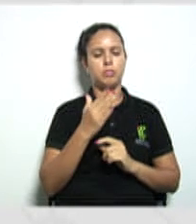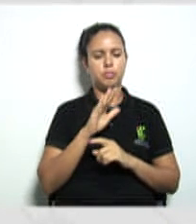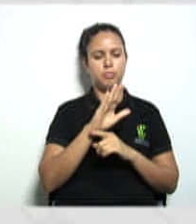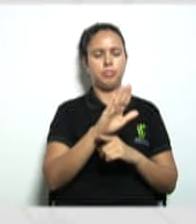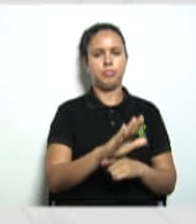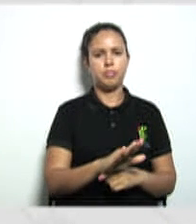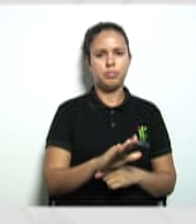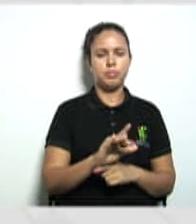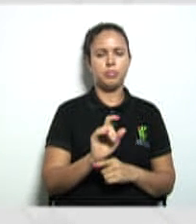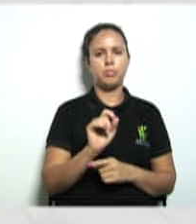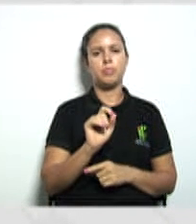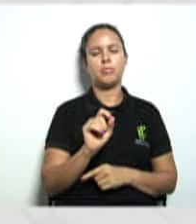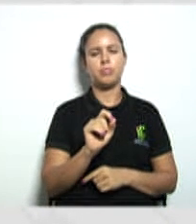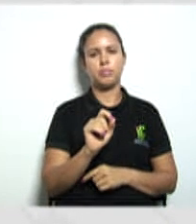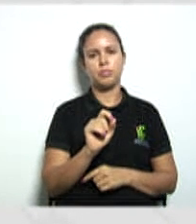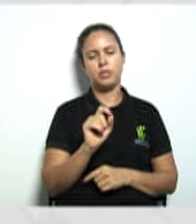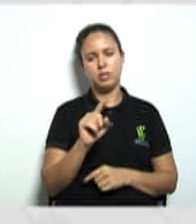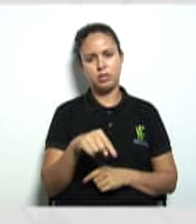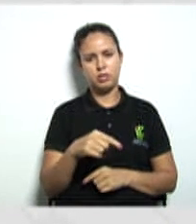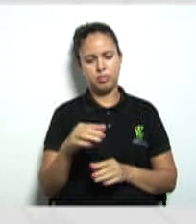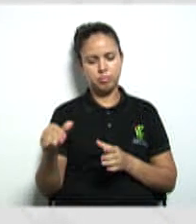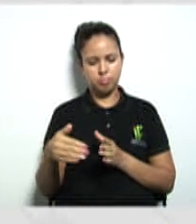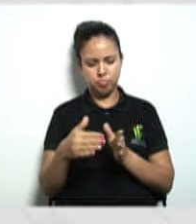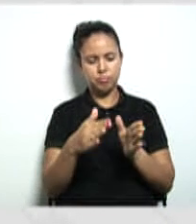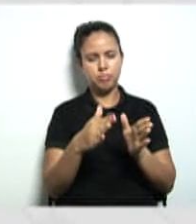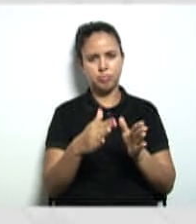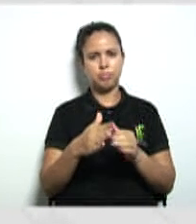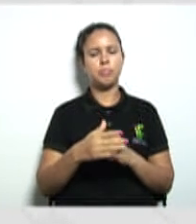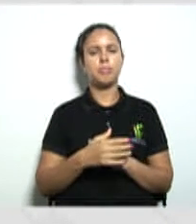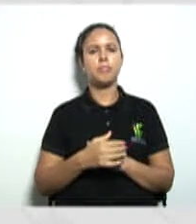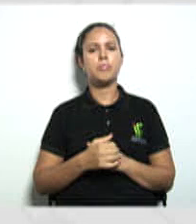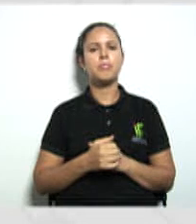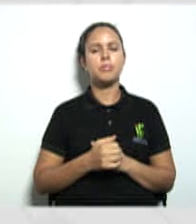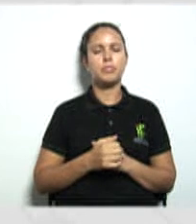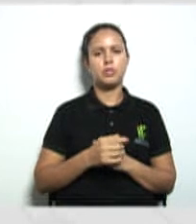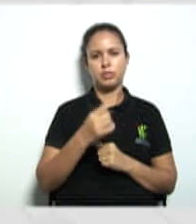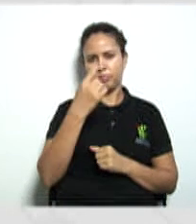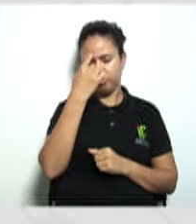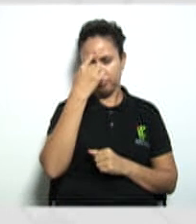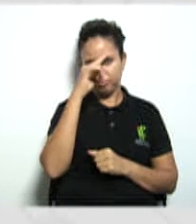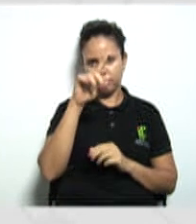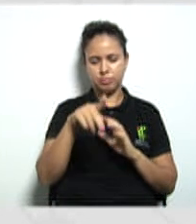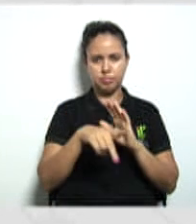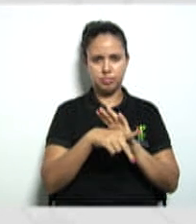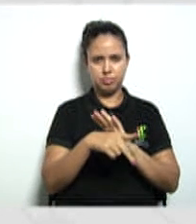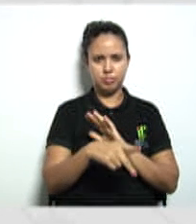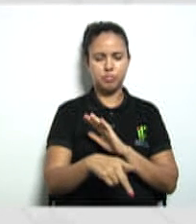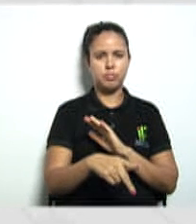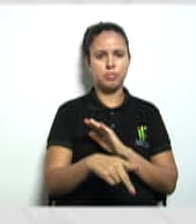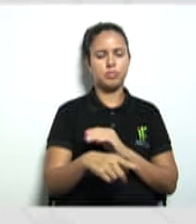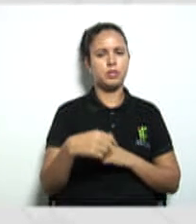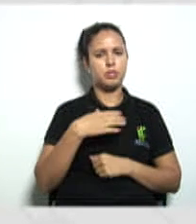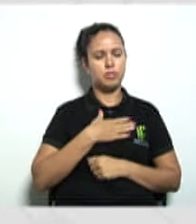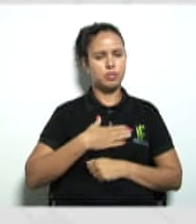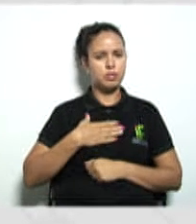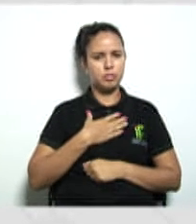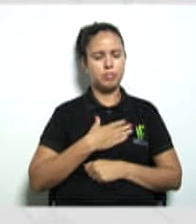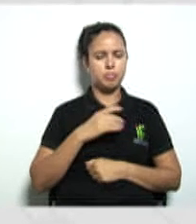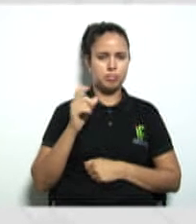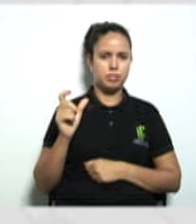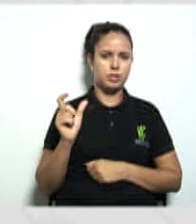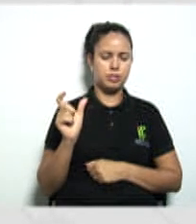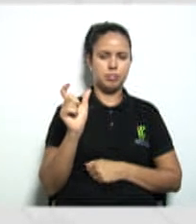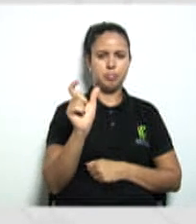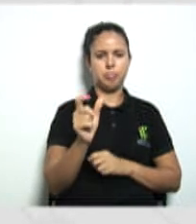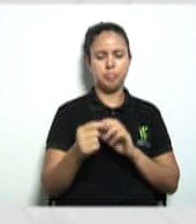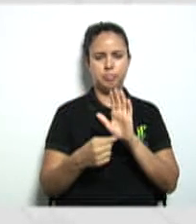Justamente no sentido do que eles colocam nessas doutrinas, né? Com as ideias deles, né? Por isso que eu gosto de trazer essa palavrinha para vocês,